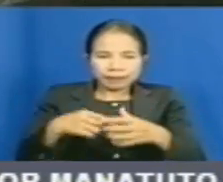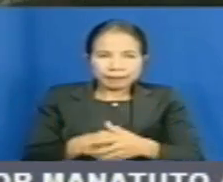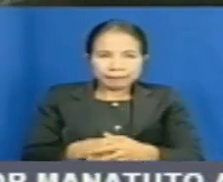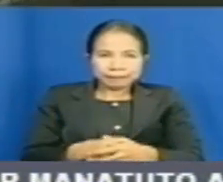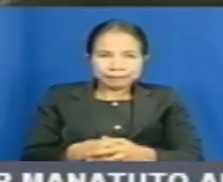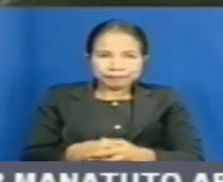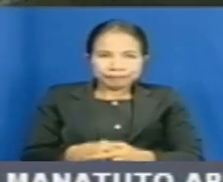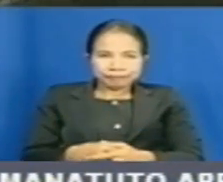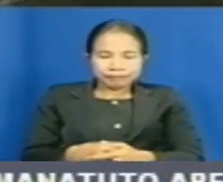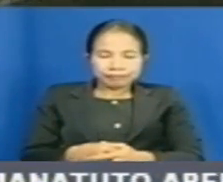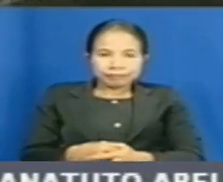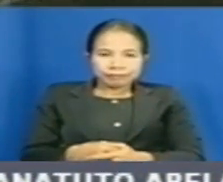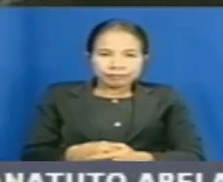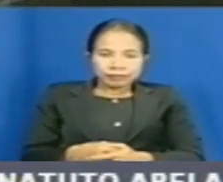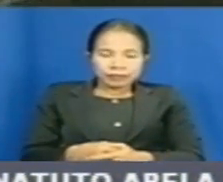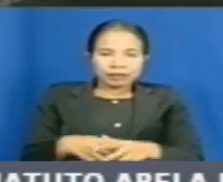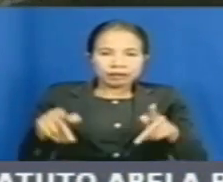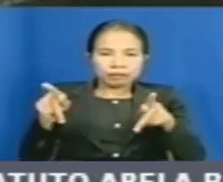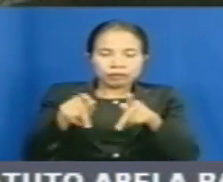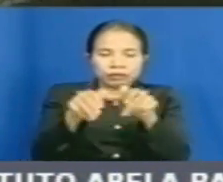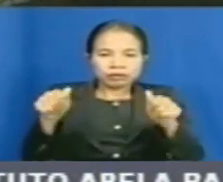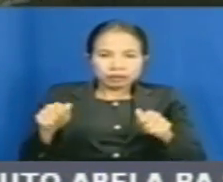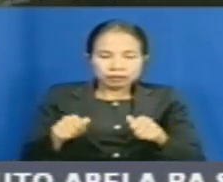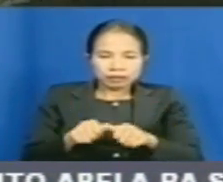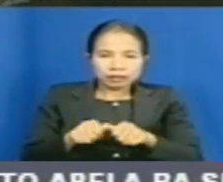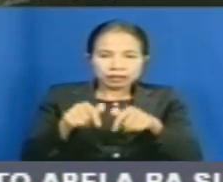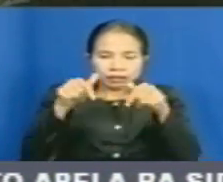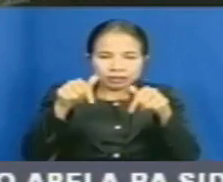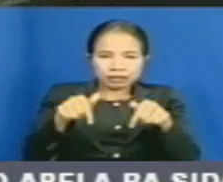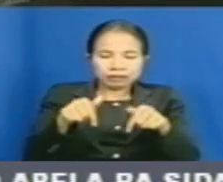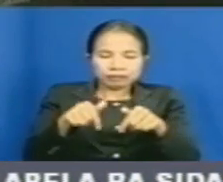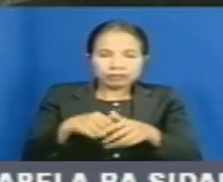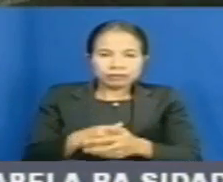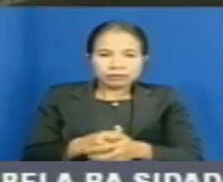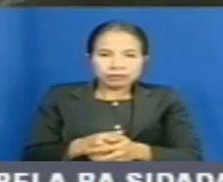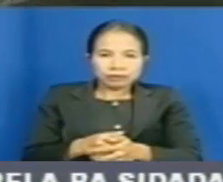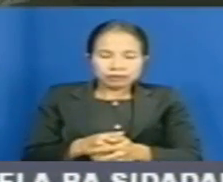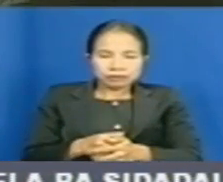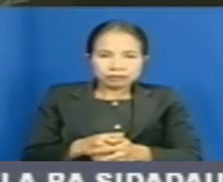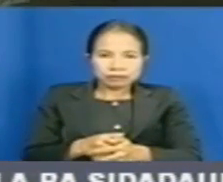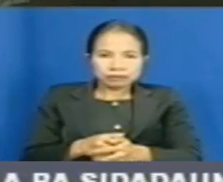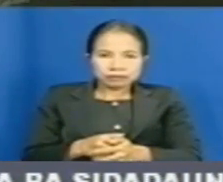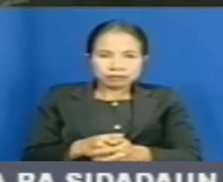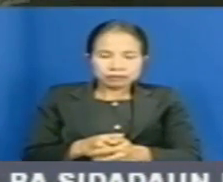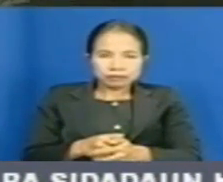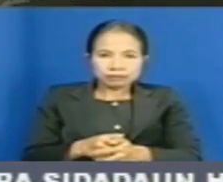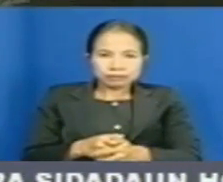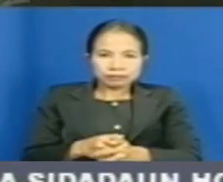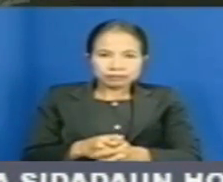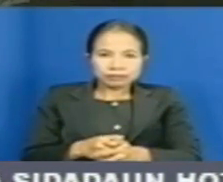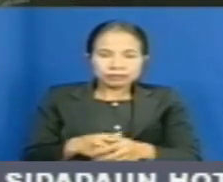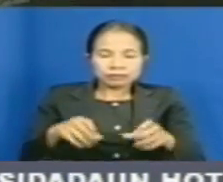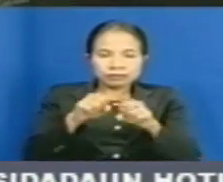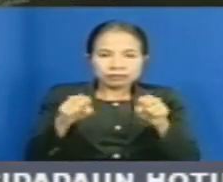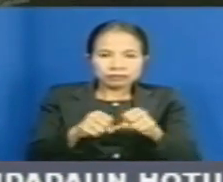máximo e posto administrativo também, agora é o parlamento o inhalo, da cara a tudo na vida também é suco